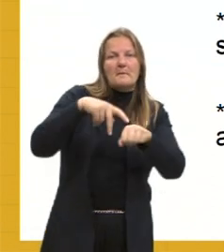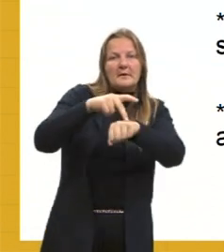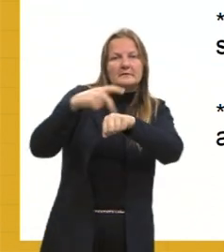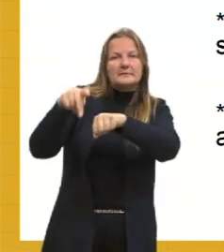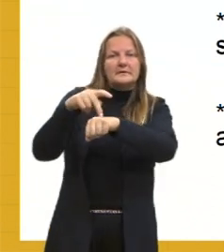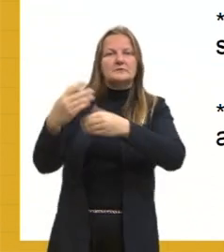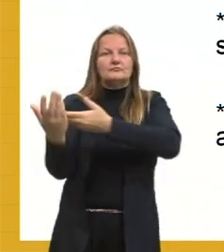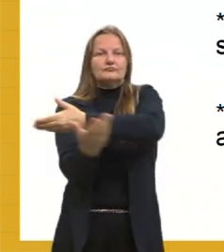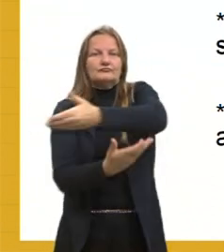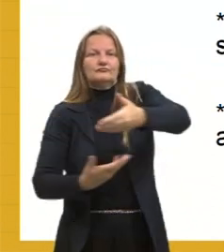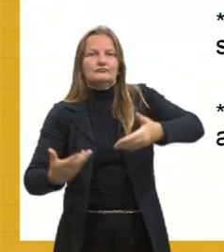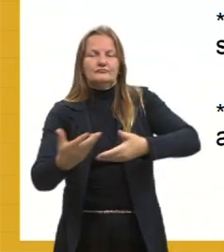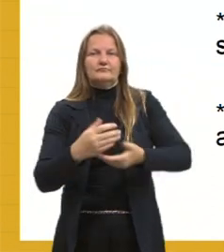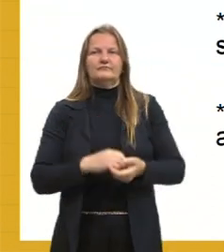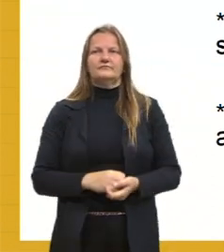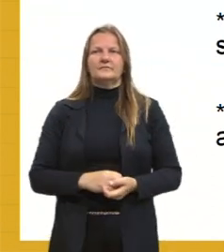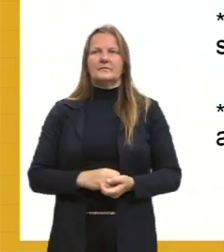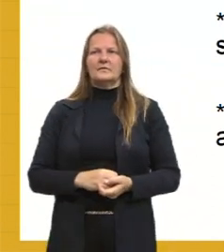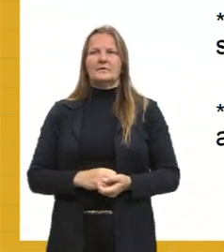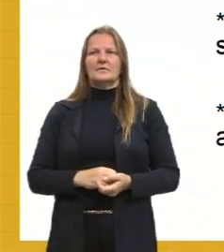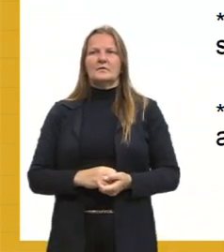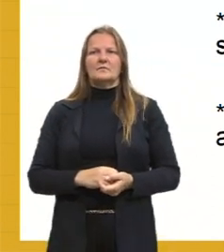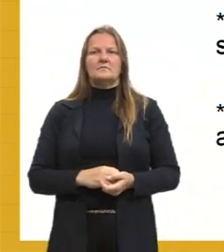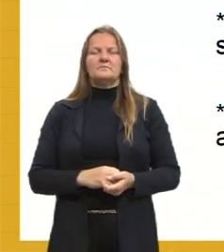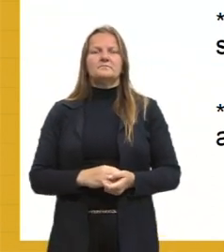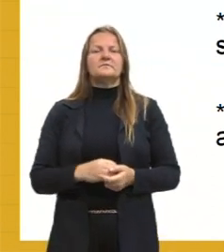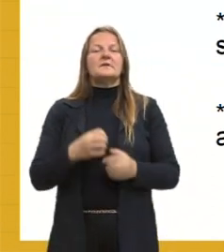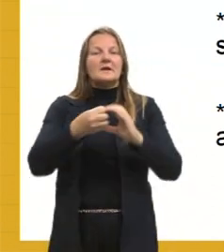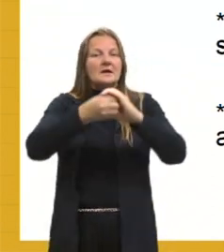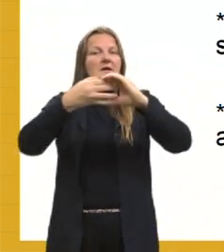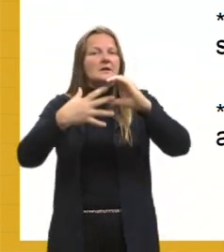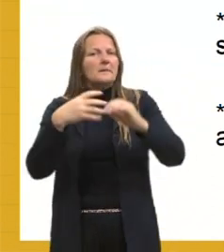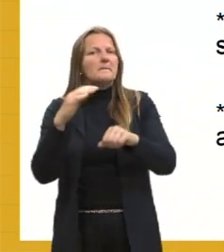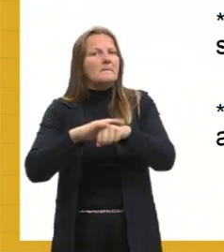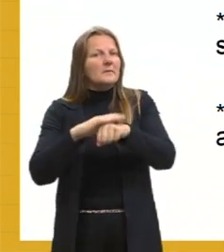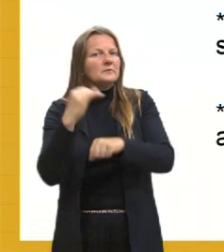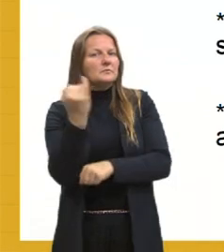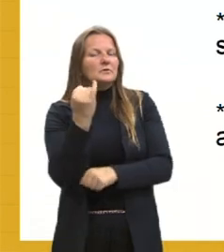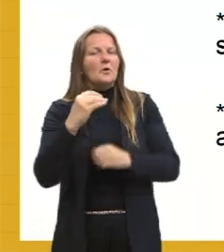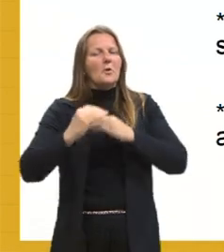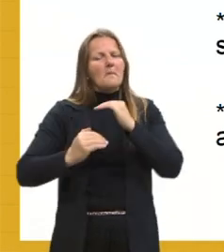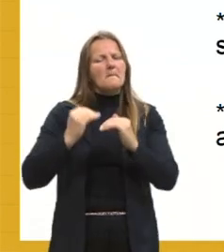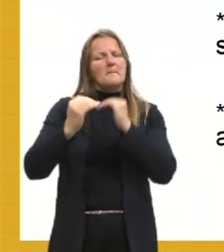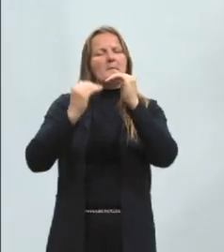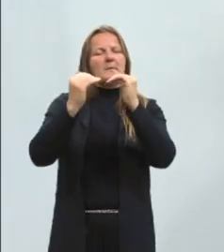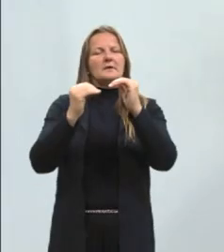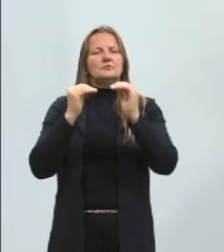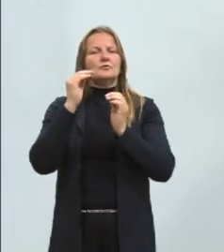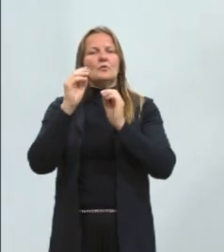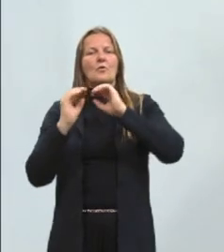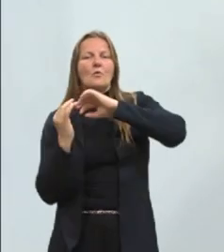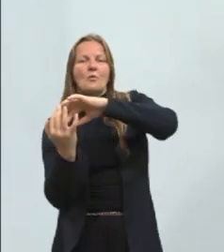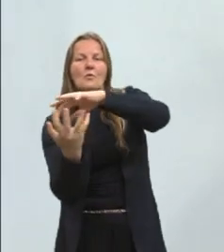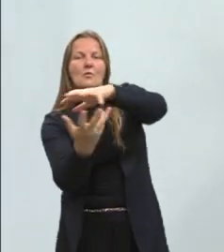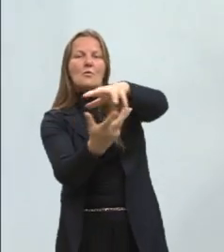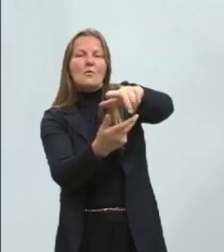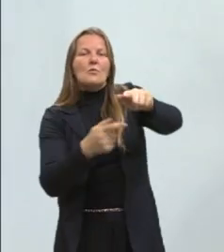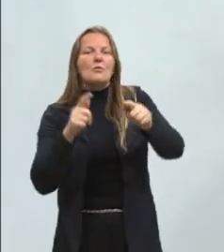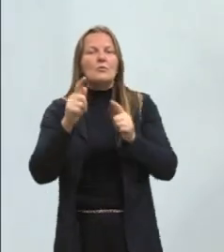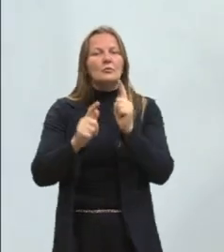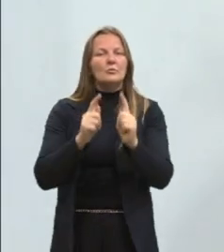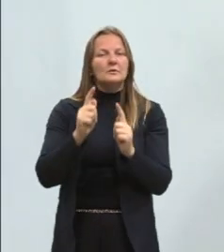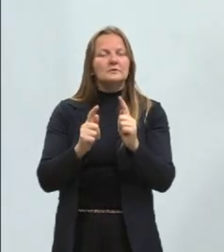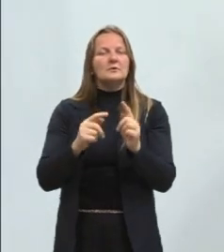vão fundamentar esse processo de globalização e através do processo de globalização que essa essa relação